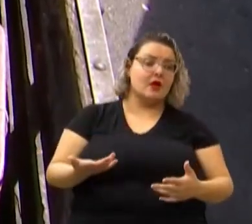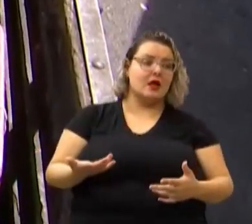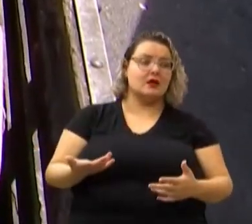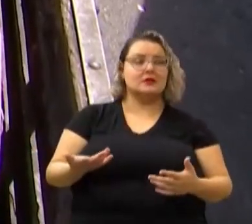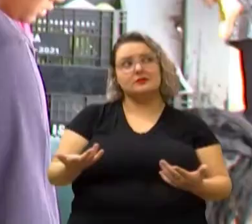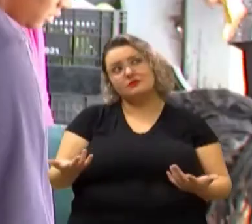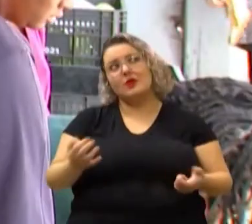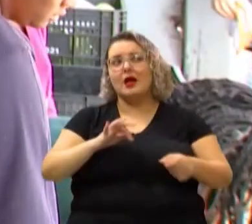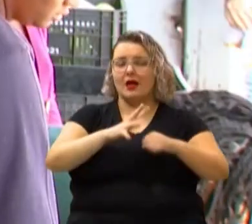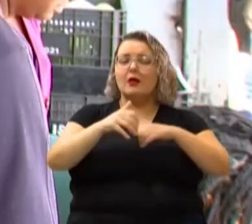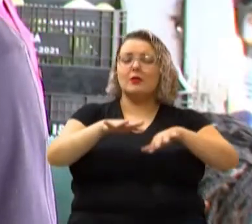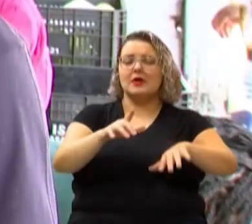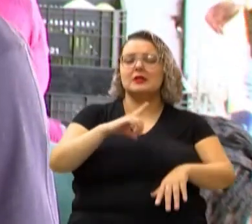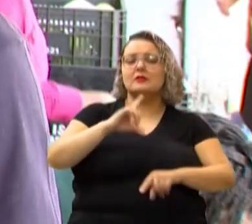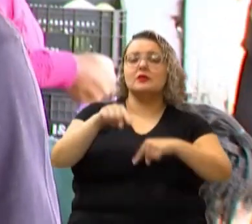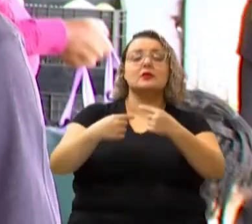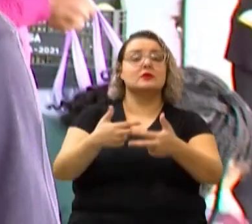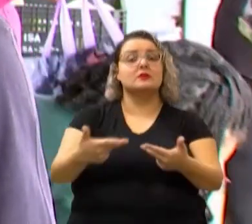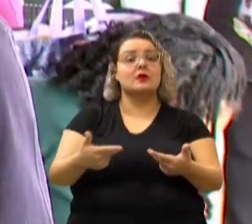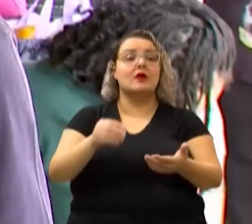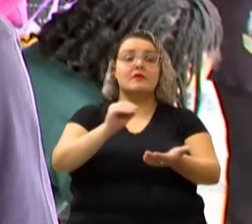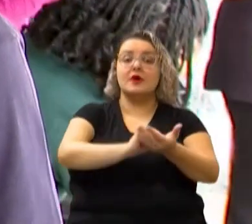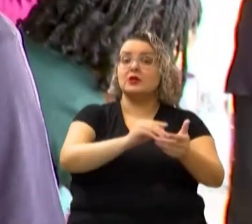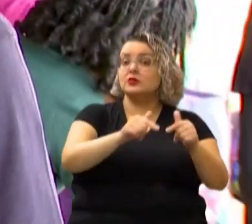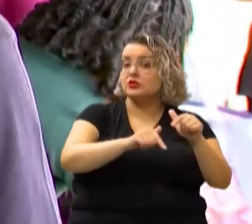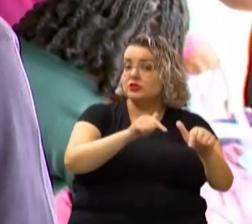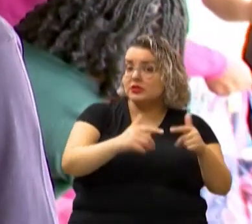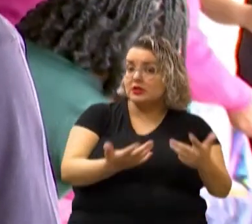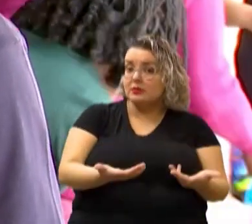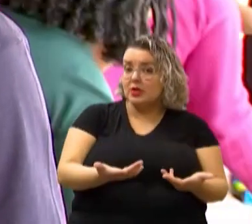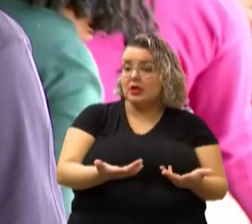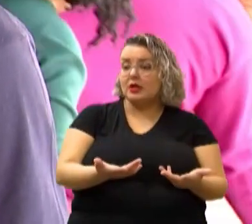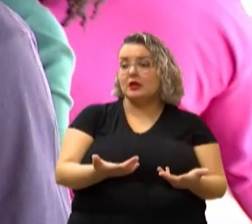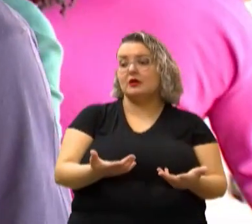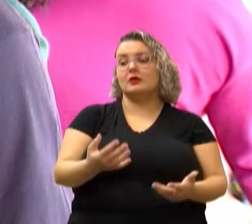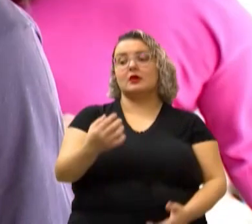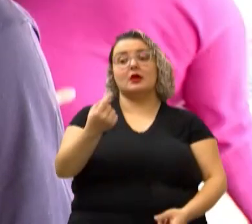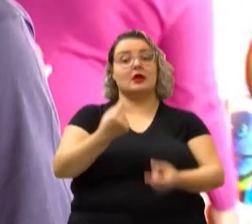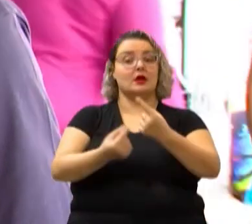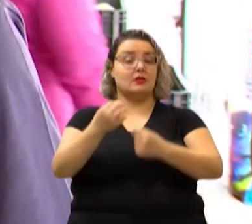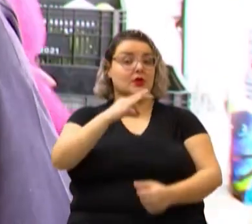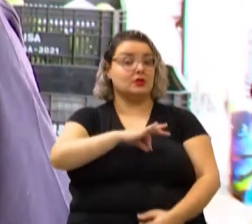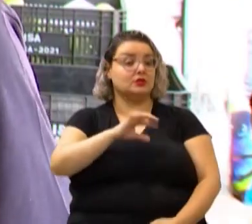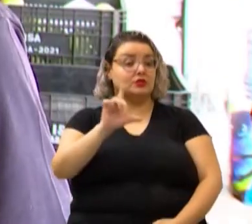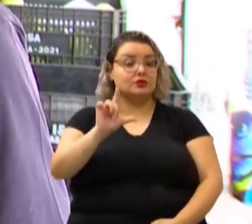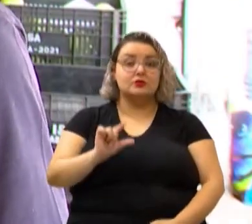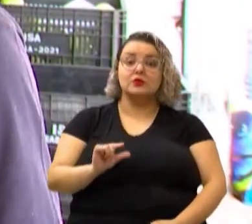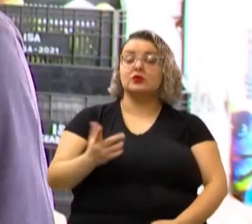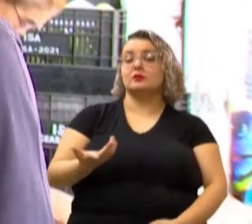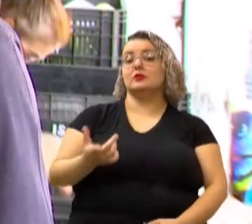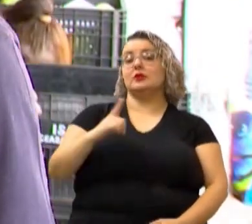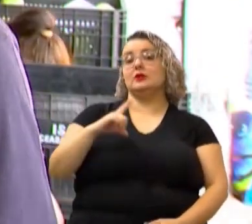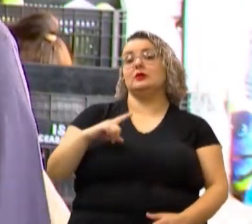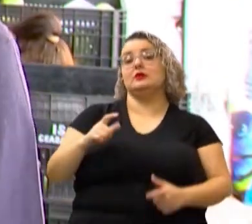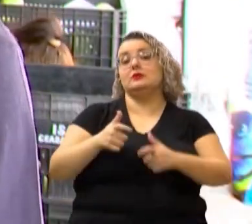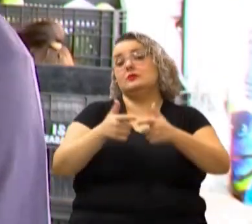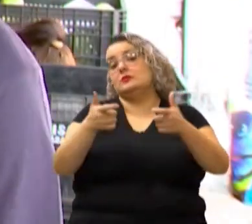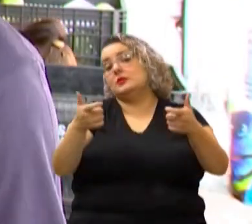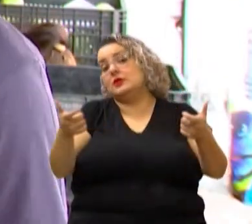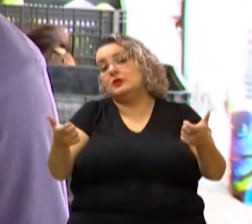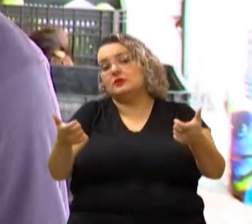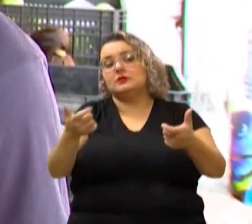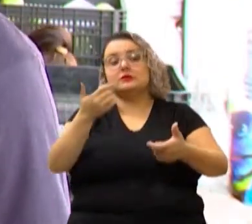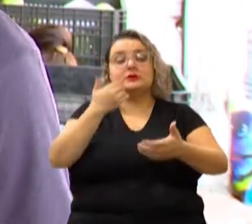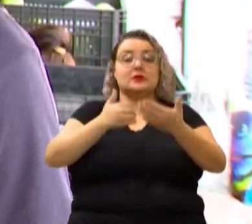diversas... A pandemia gerou outras coisas, como o desemprego, né, como a privação de renda, teve um